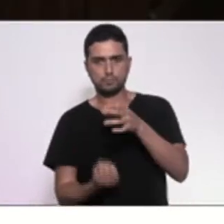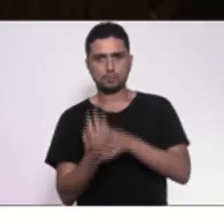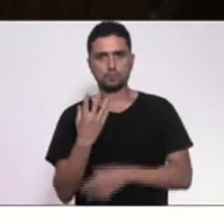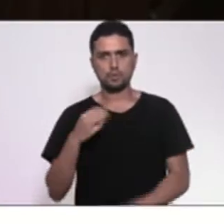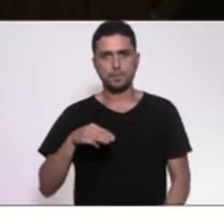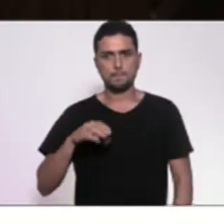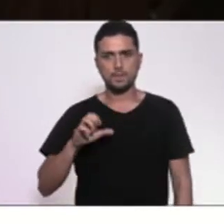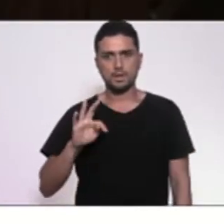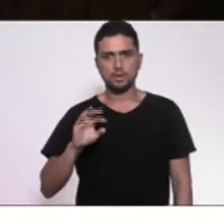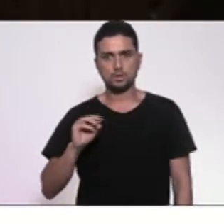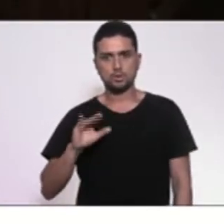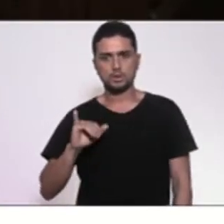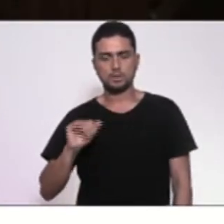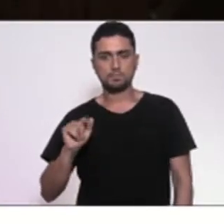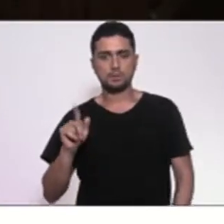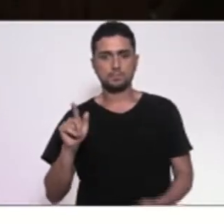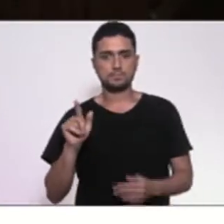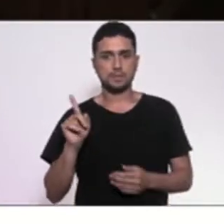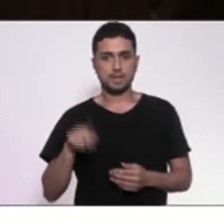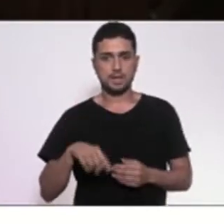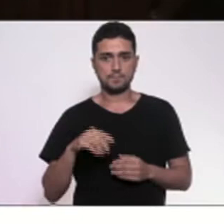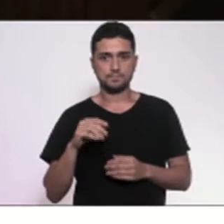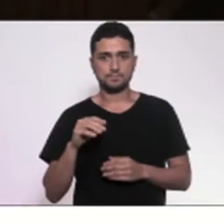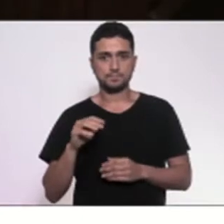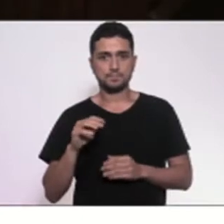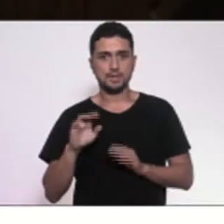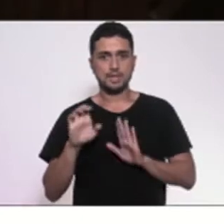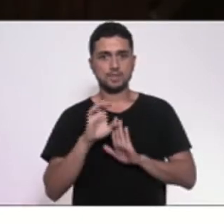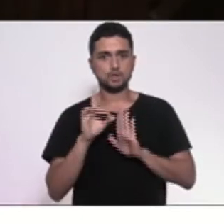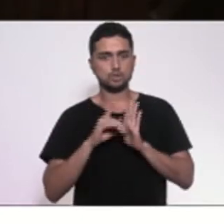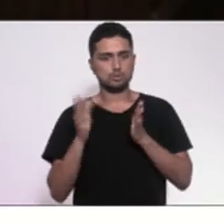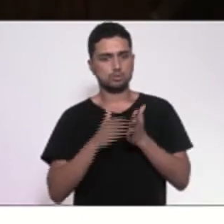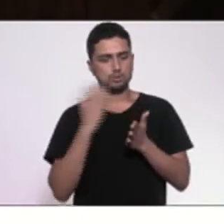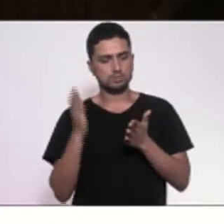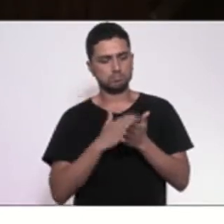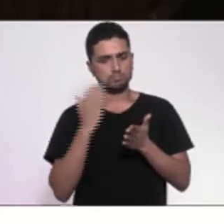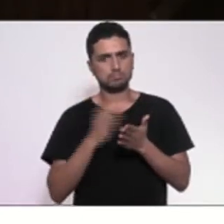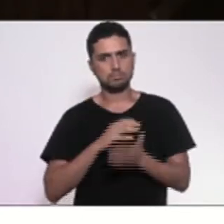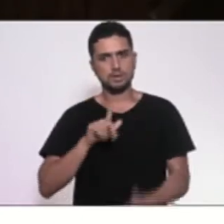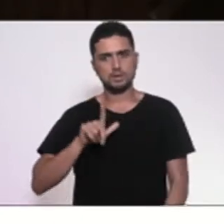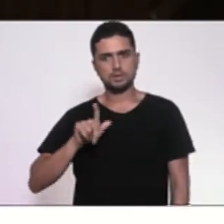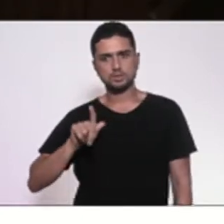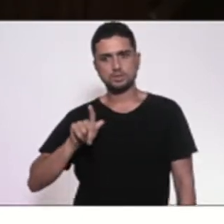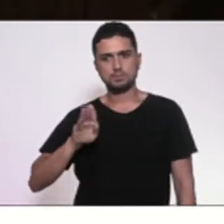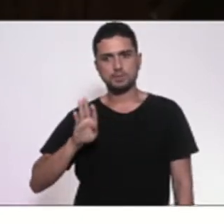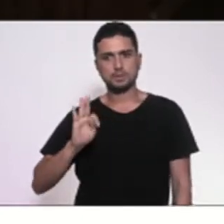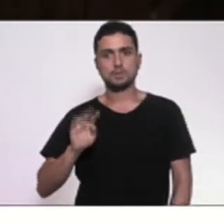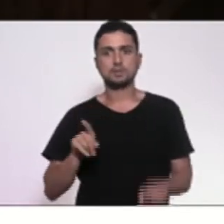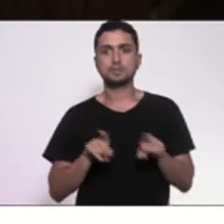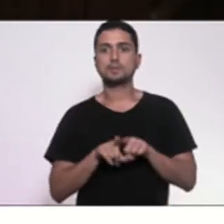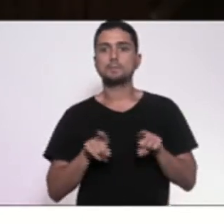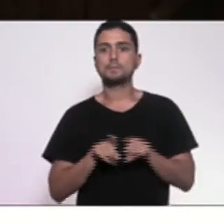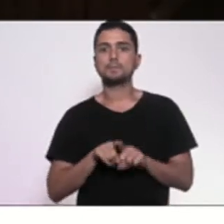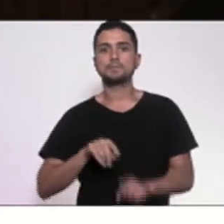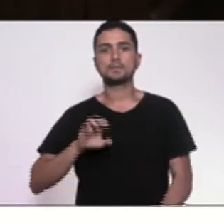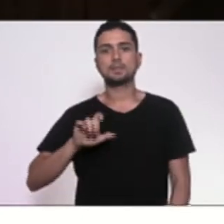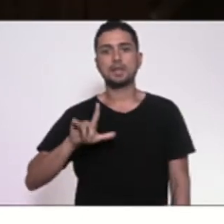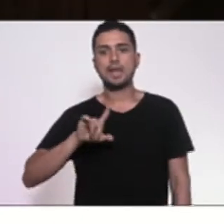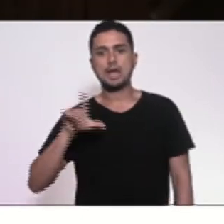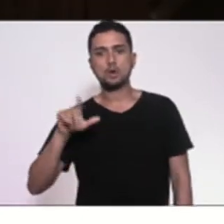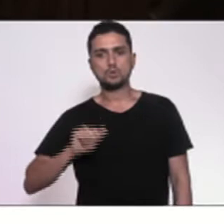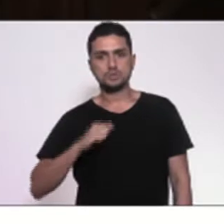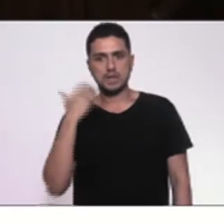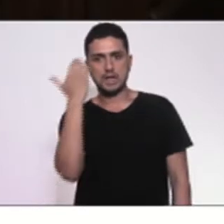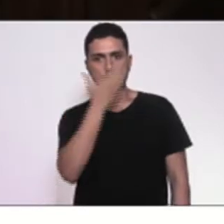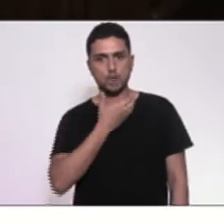editora voltada para a produção LGBT. Elza Ribeiro, cantora, compositora e